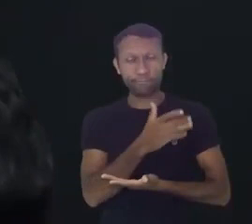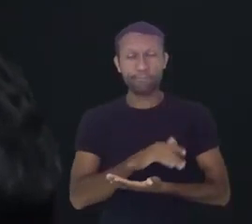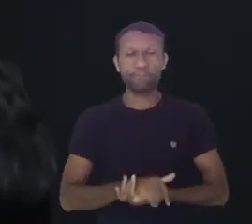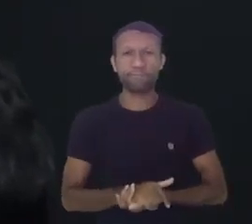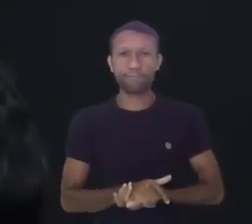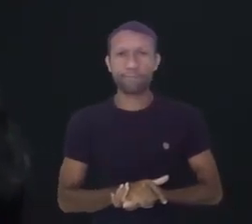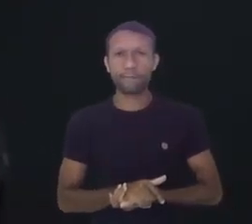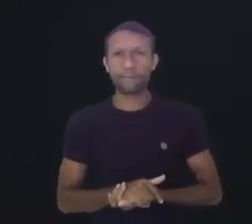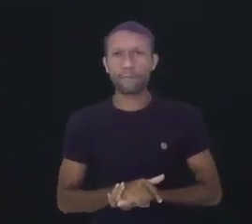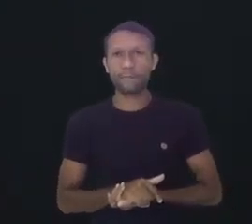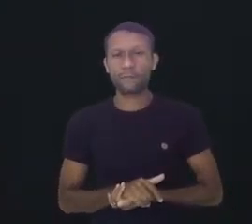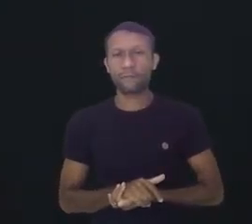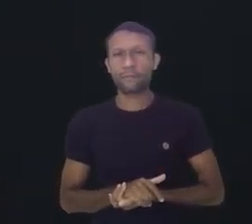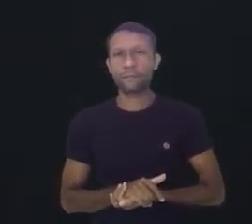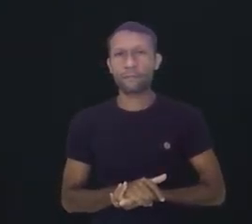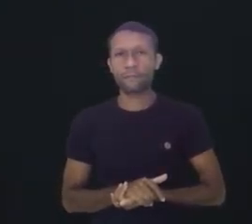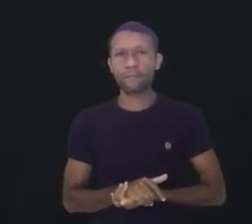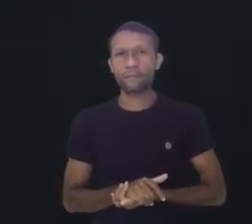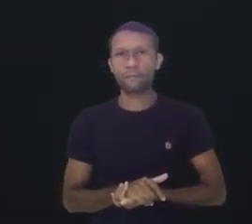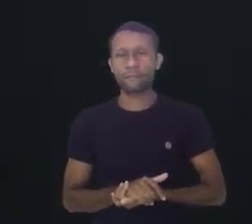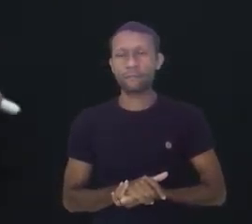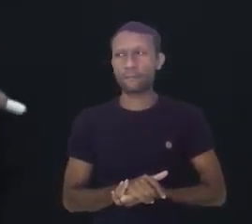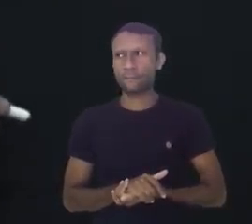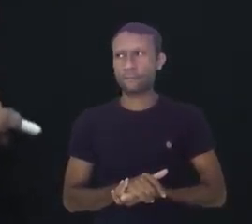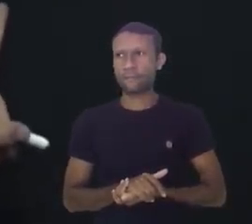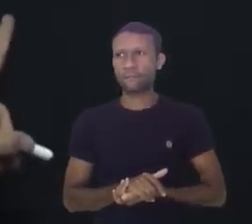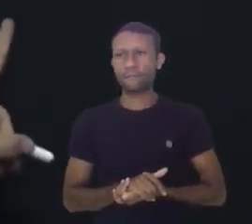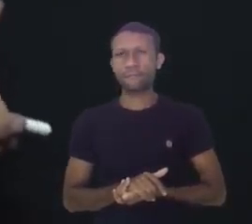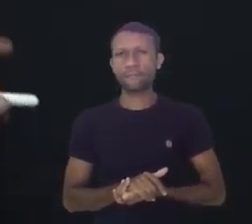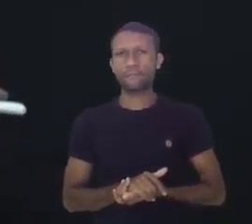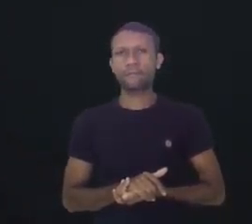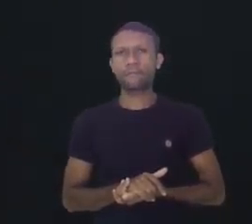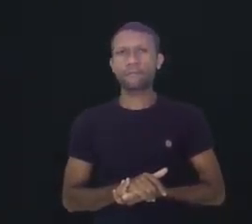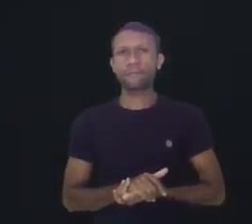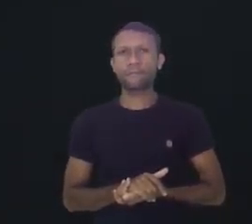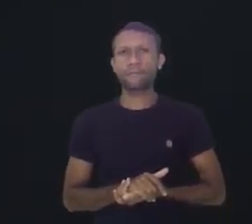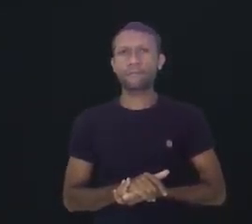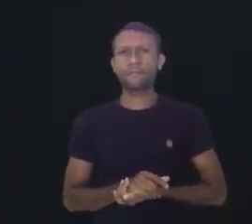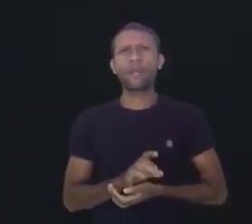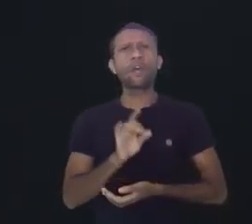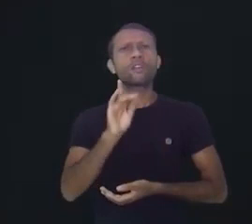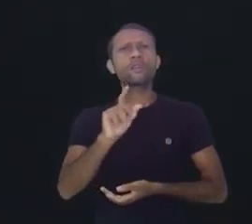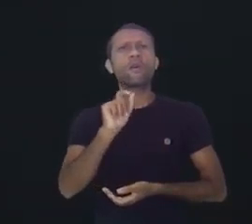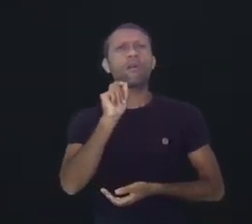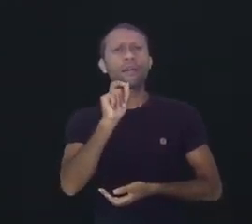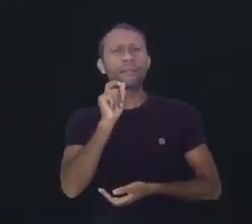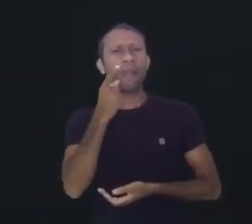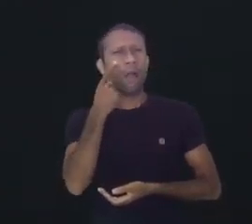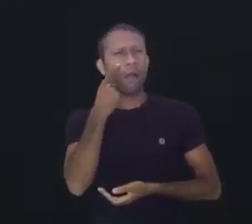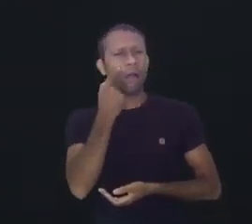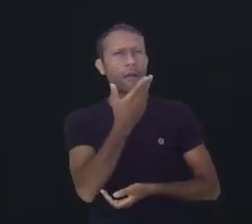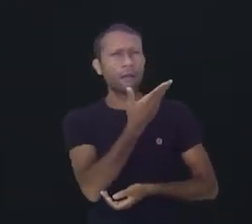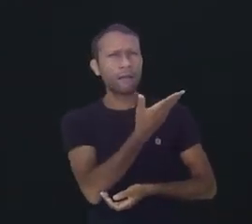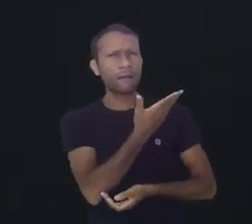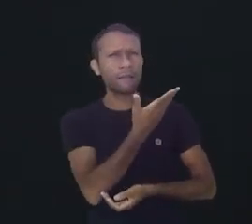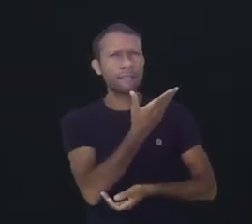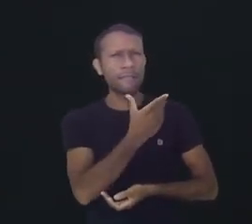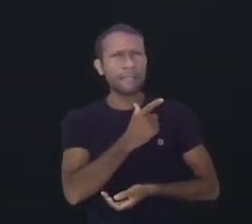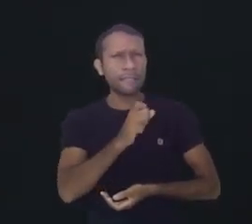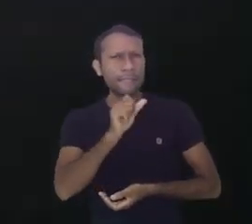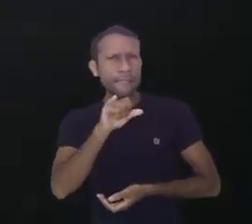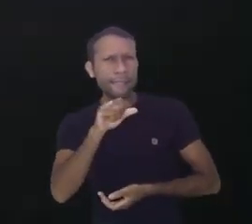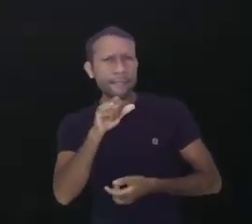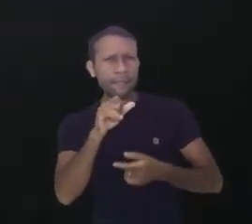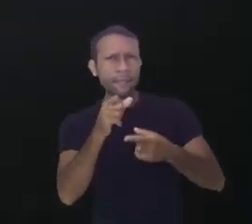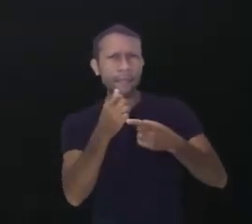realizar essa divisão aqui, ó, dividendo, divisor, beleza? Só que repare o seguinte,